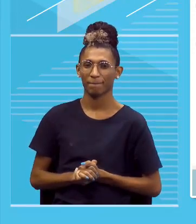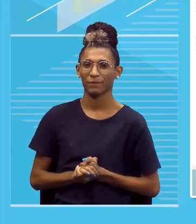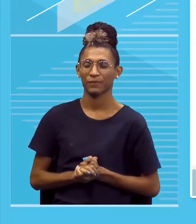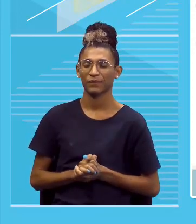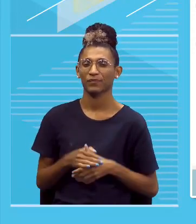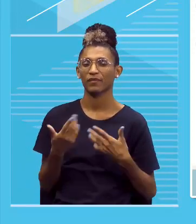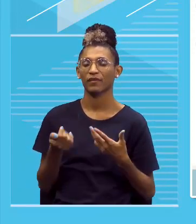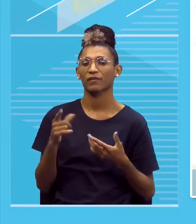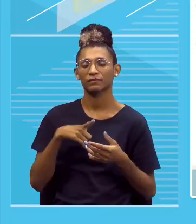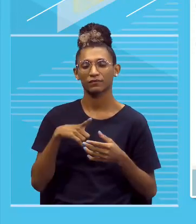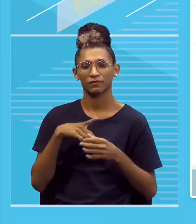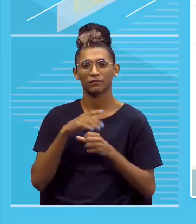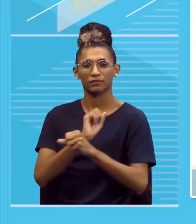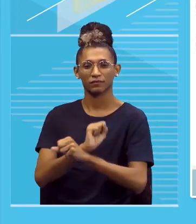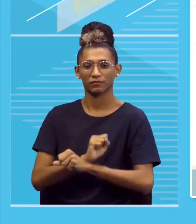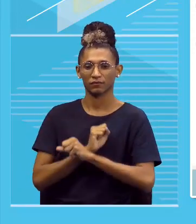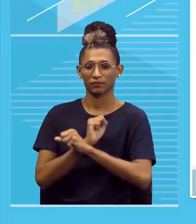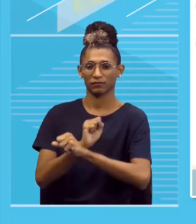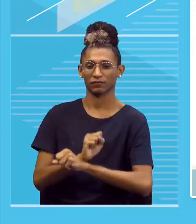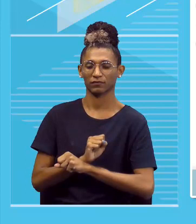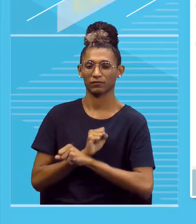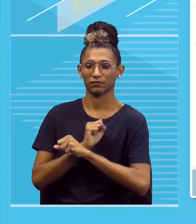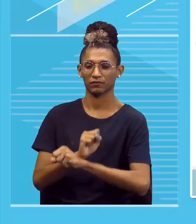trouxeram os escravos